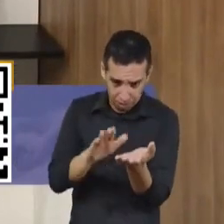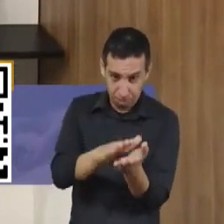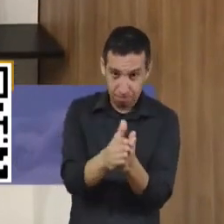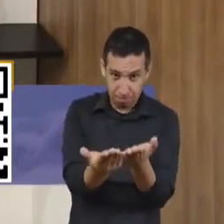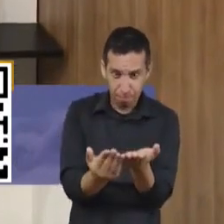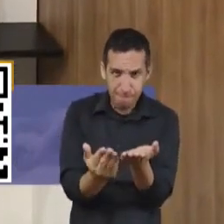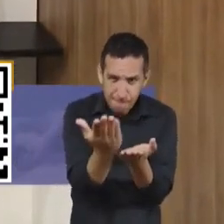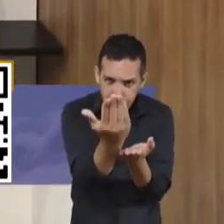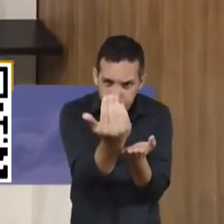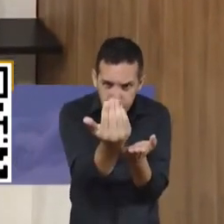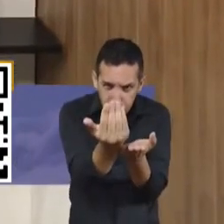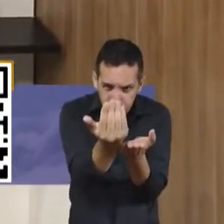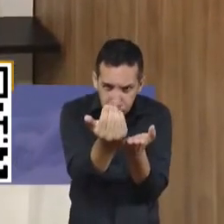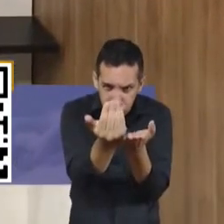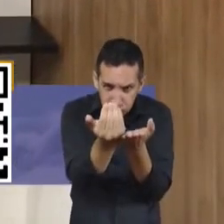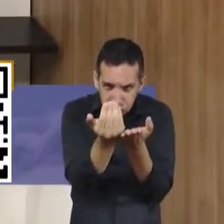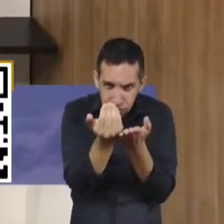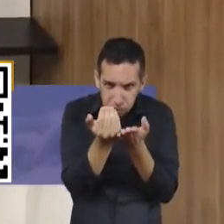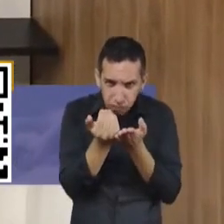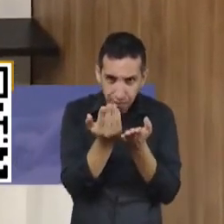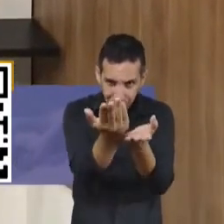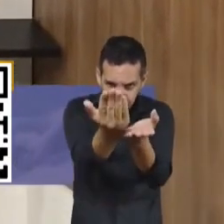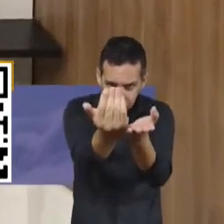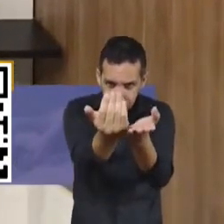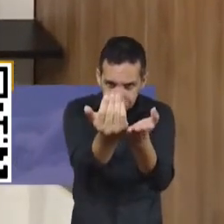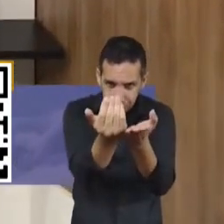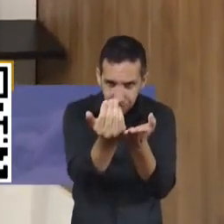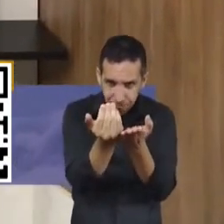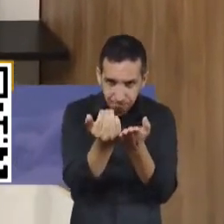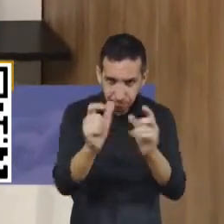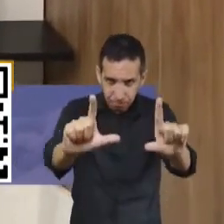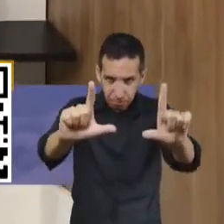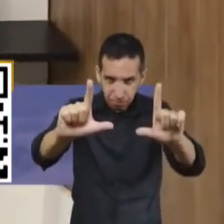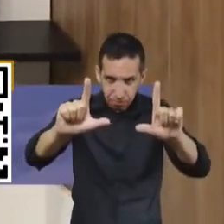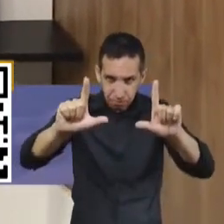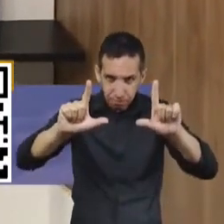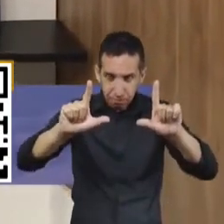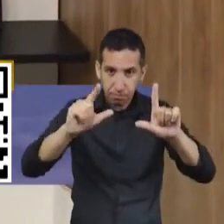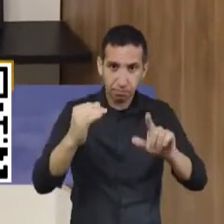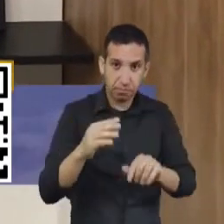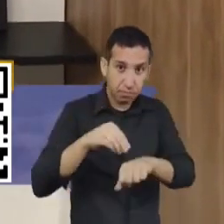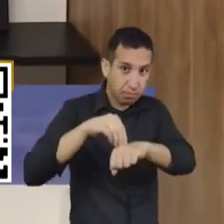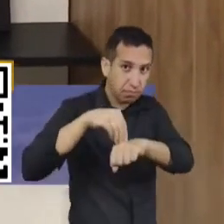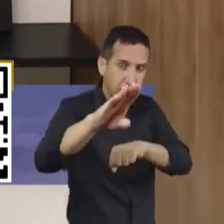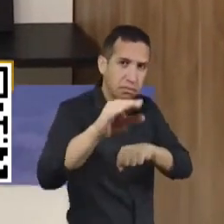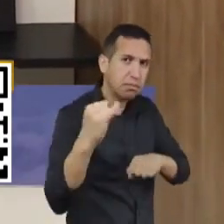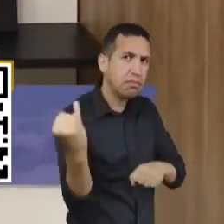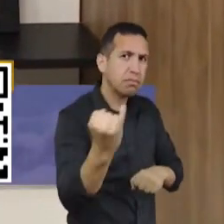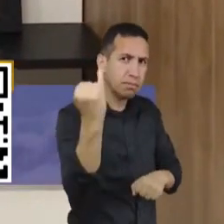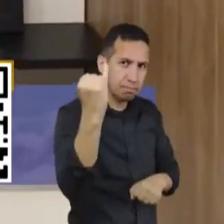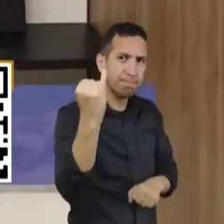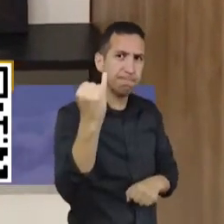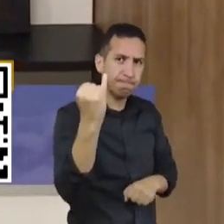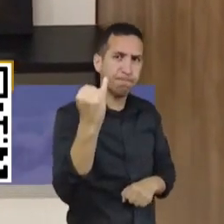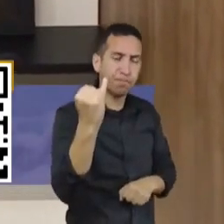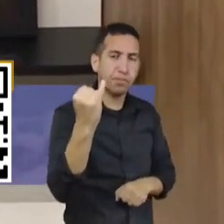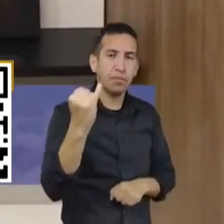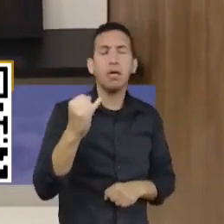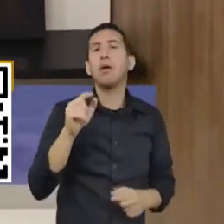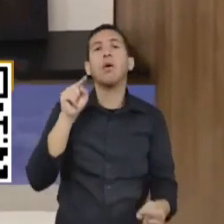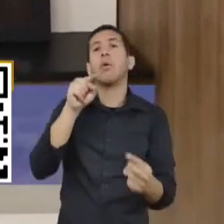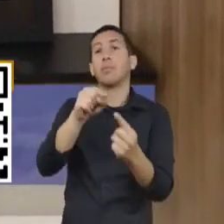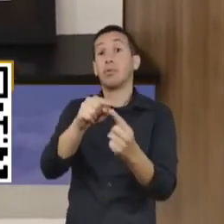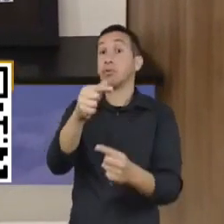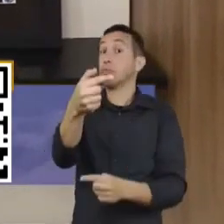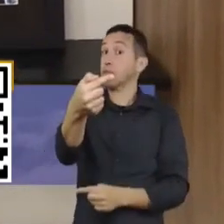perto por favor vem aqui bem mais perto deixa eu falar para você uma coisa muito muito importante e o objetivo